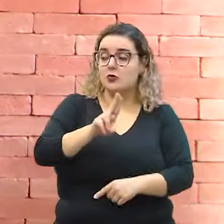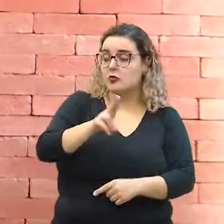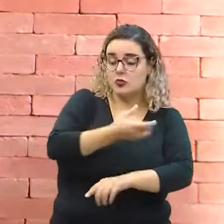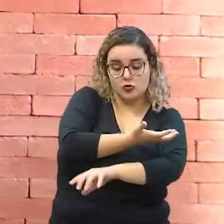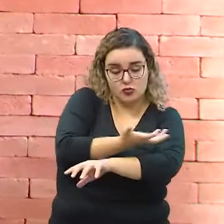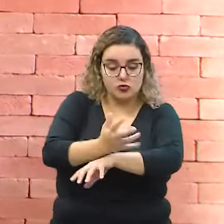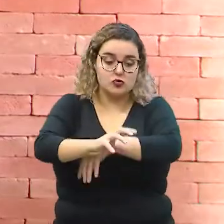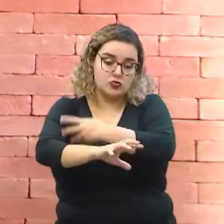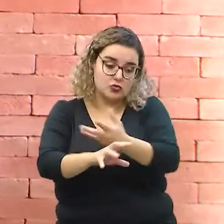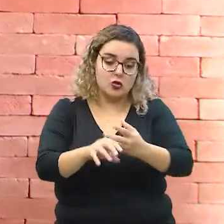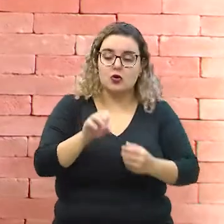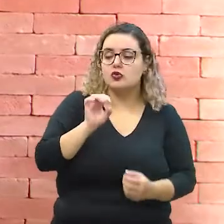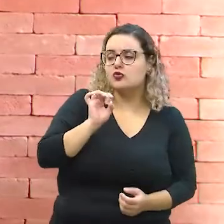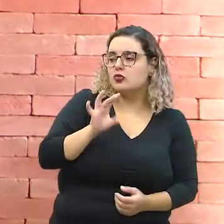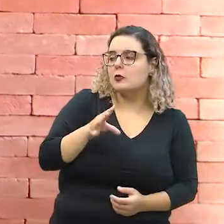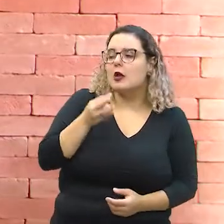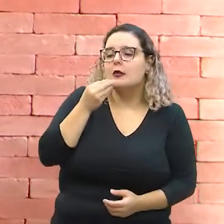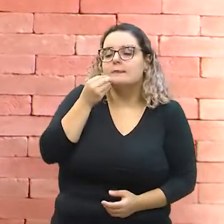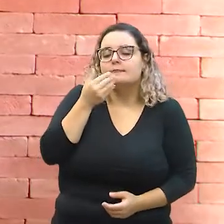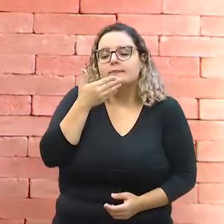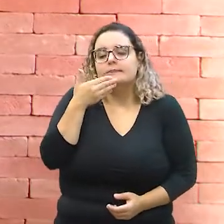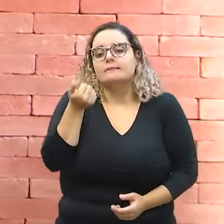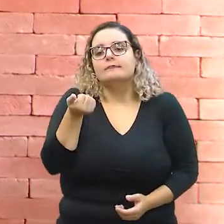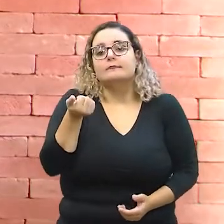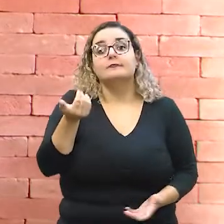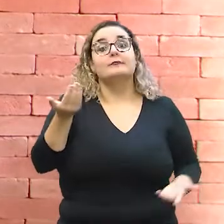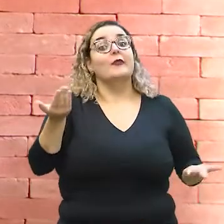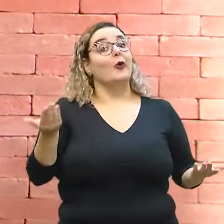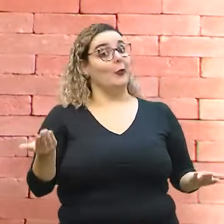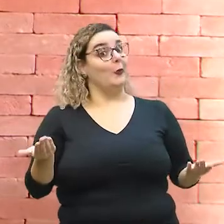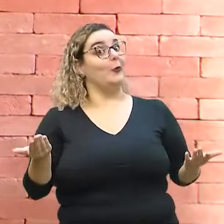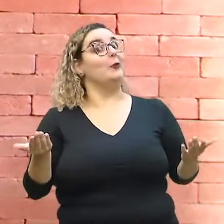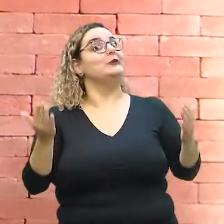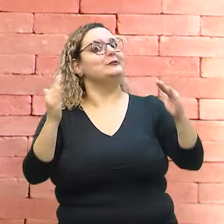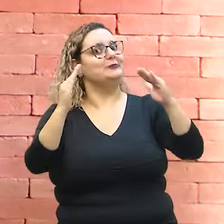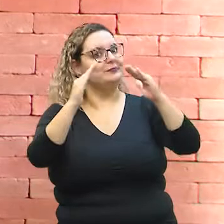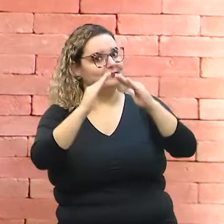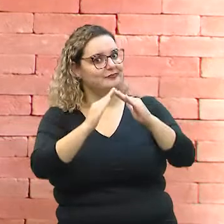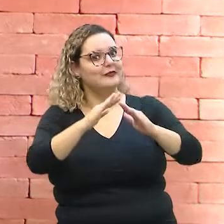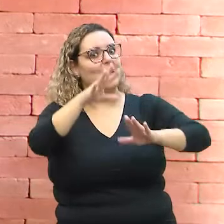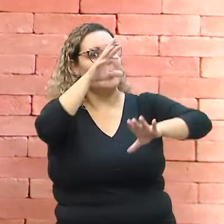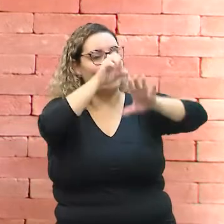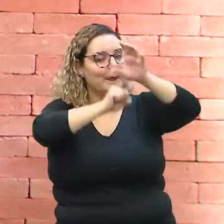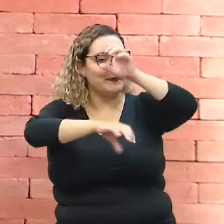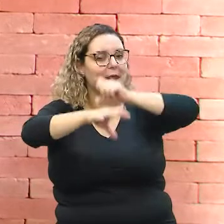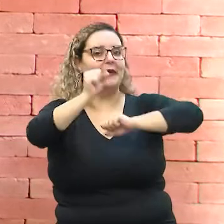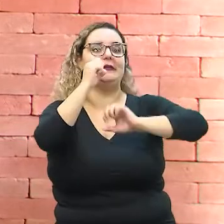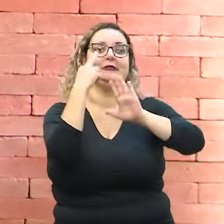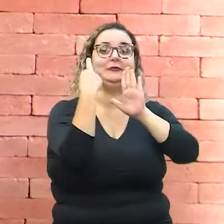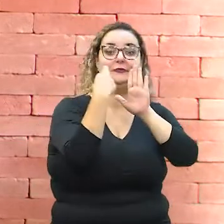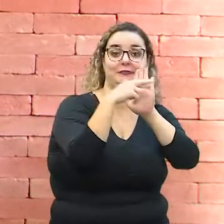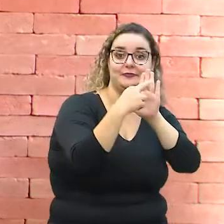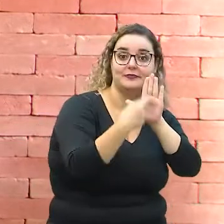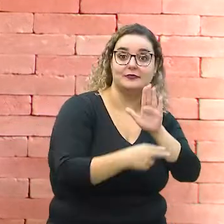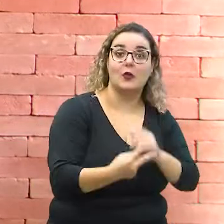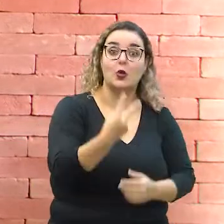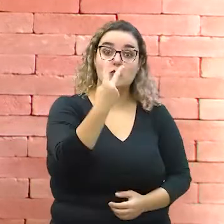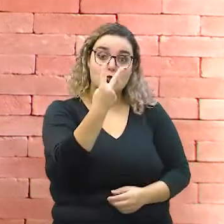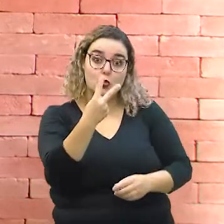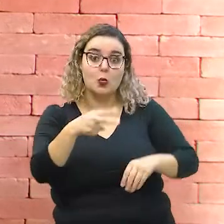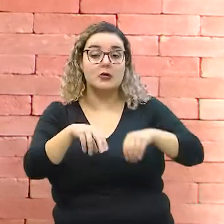né? Olha só, gente, o pessoal de casa vai aprender, além da receita, 2